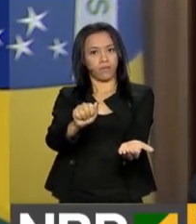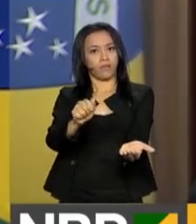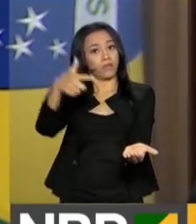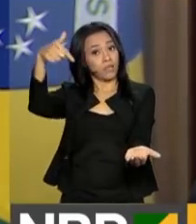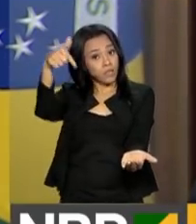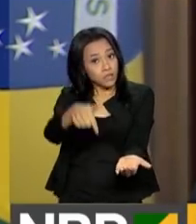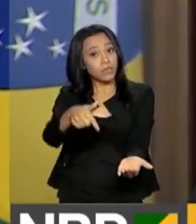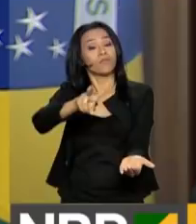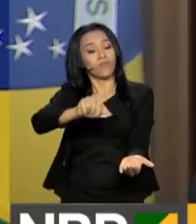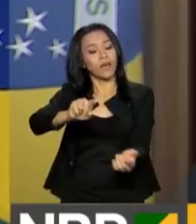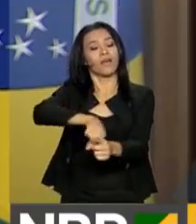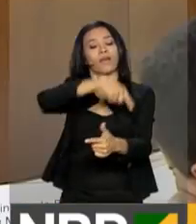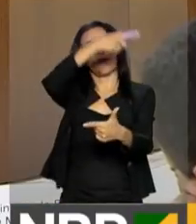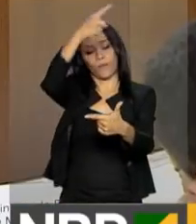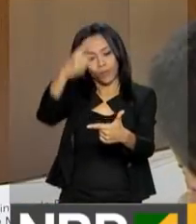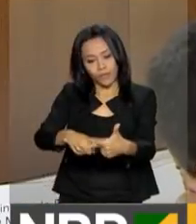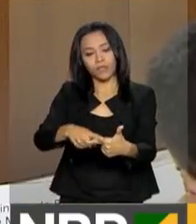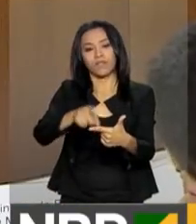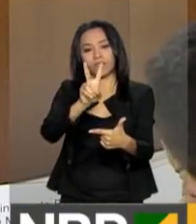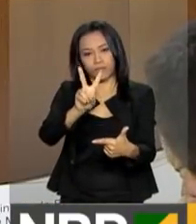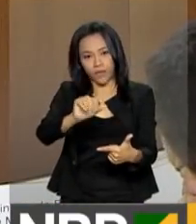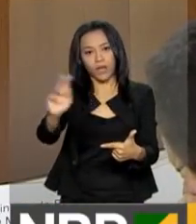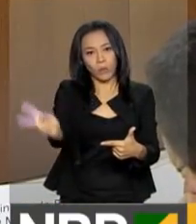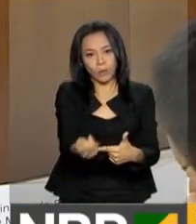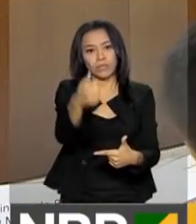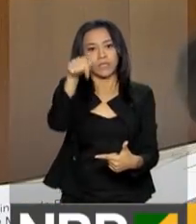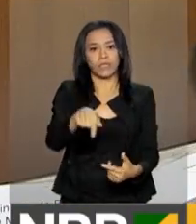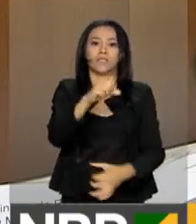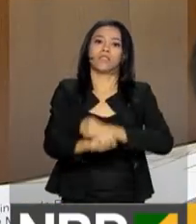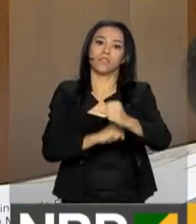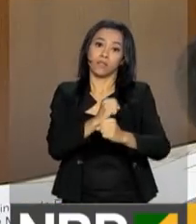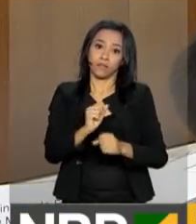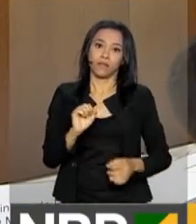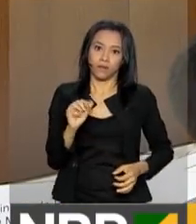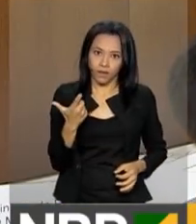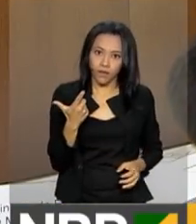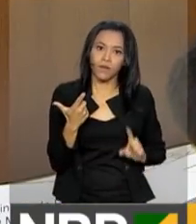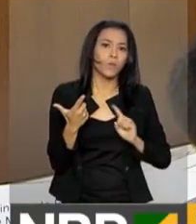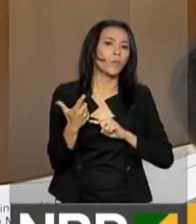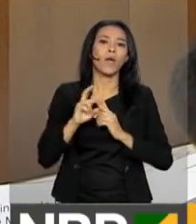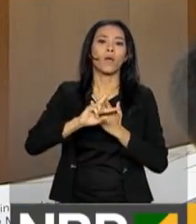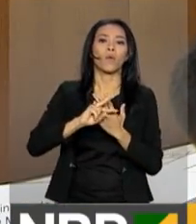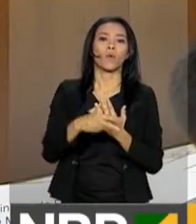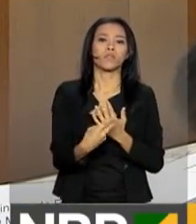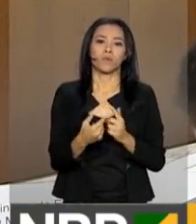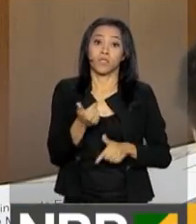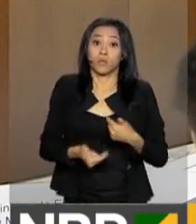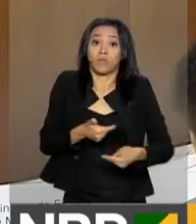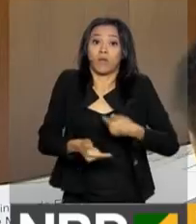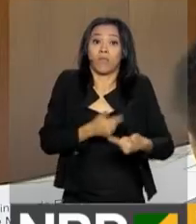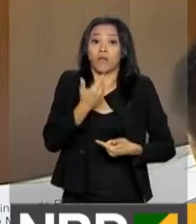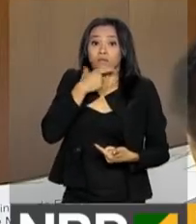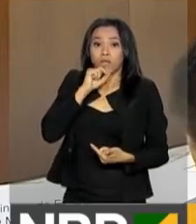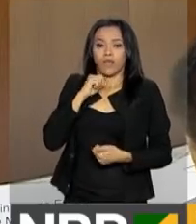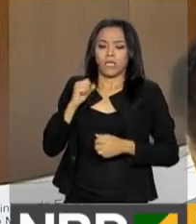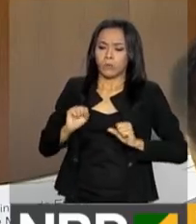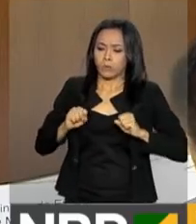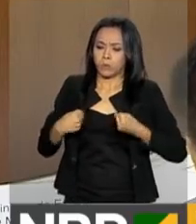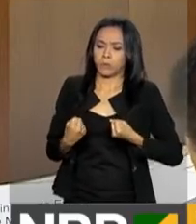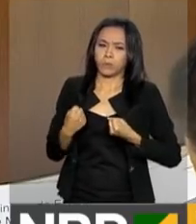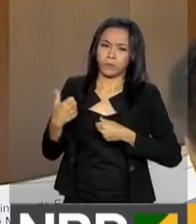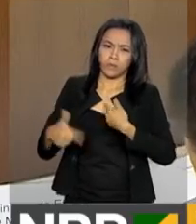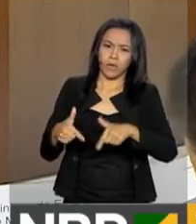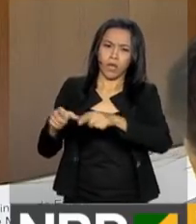deverá repetir-se novamente deixando claro que é fruto do trabalho daqueles que se dedicam à agricultura